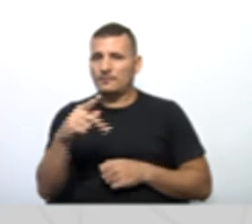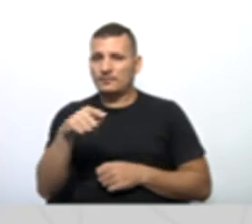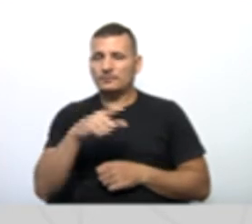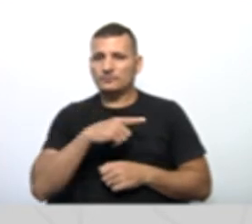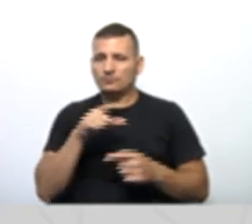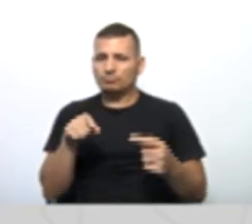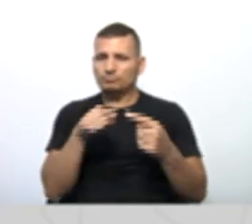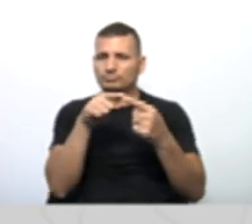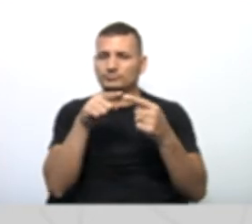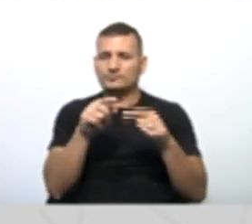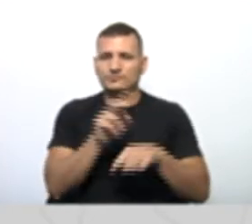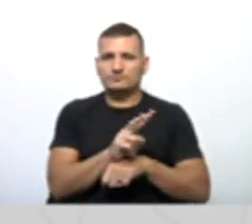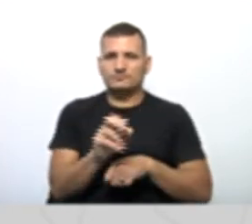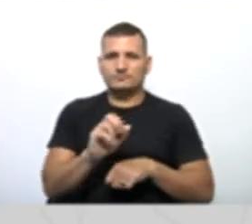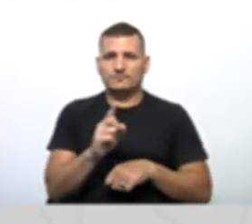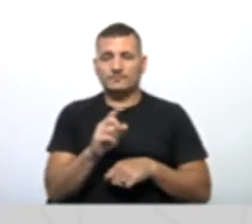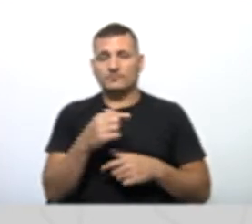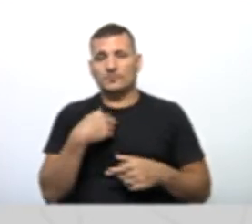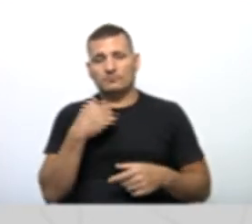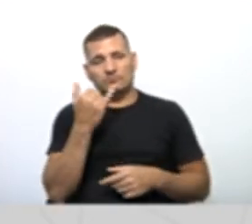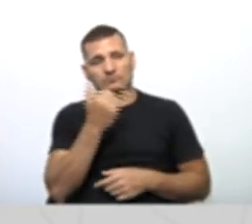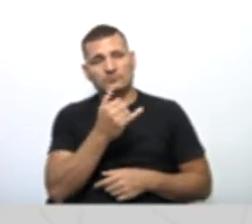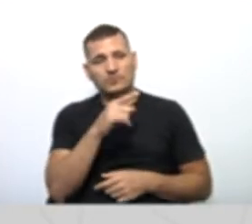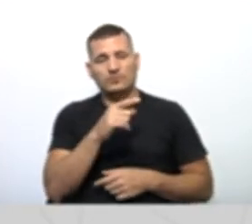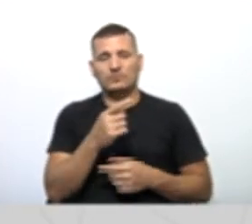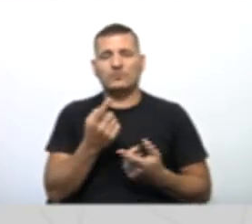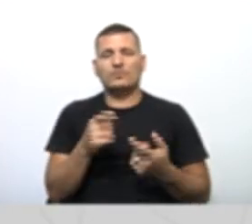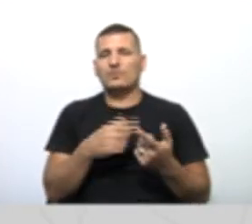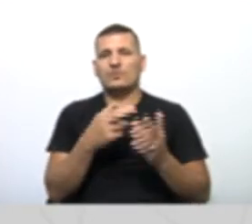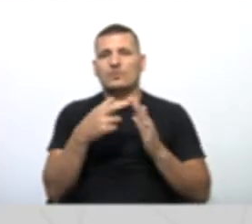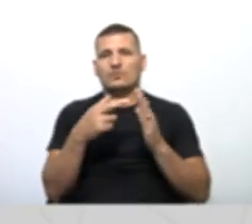segurança definidos. Olha, os pré-requisitos foram autenticação,